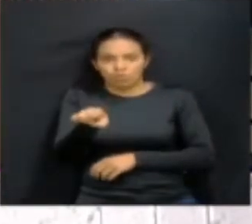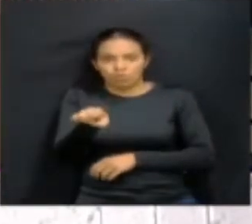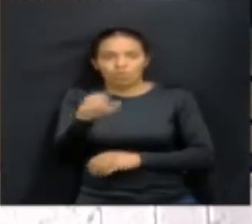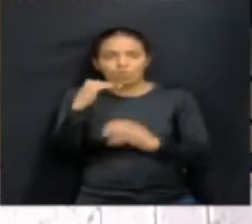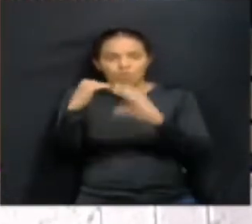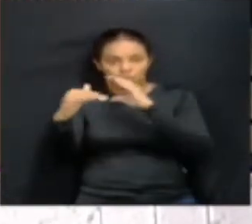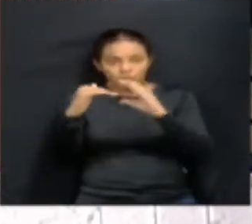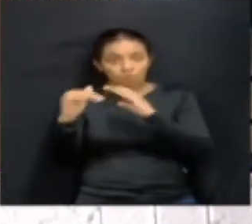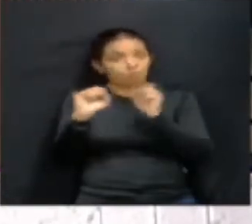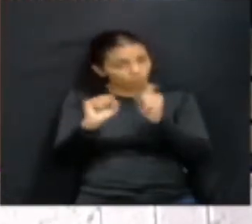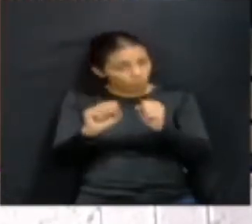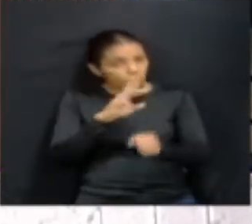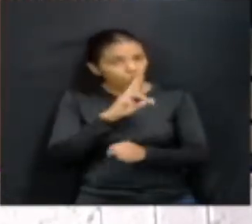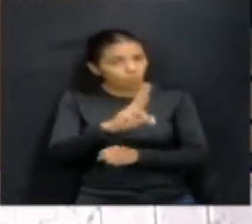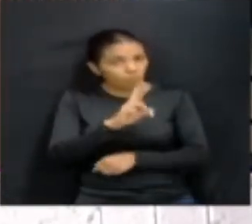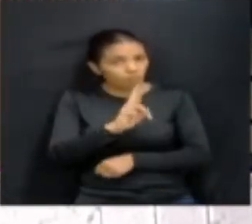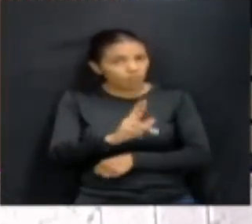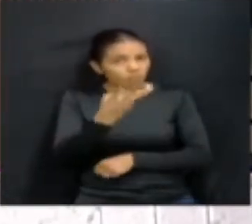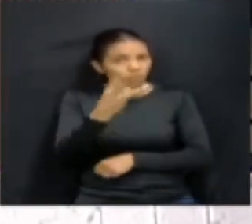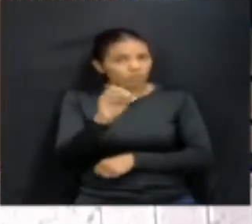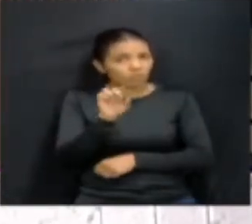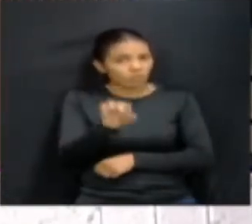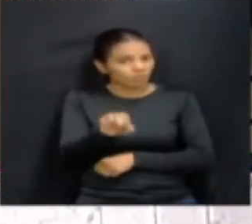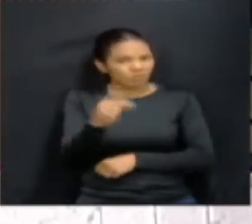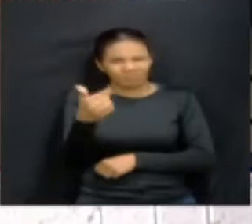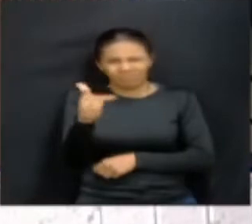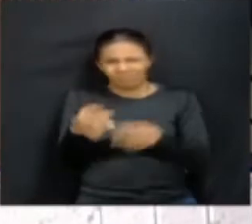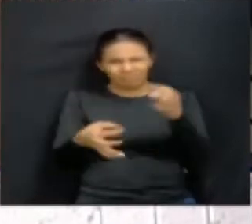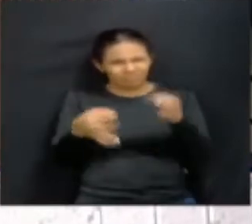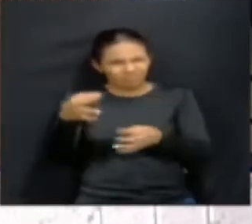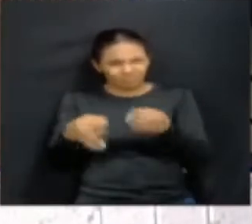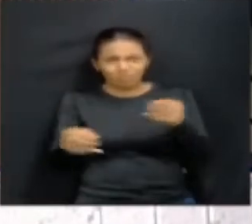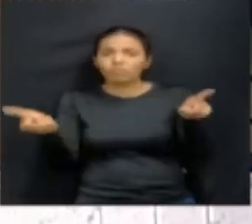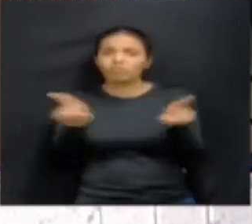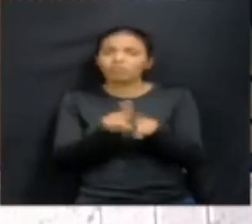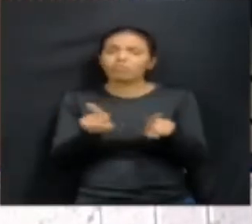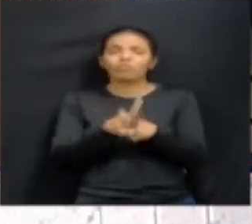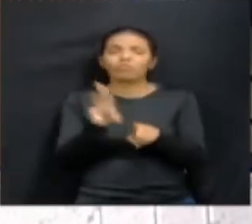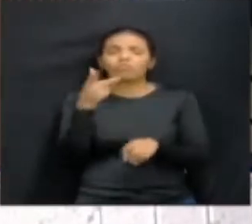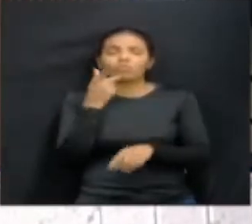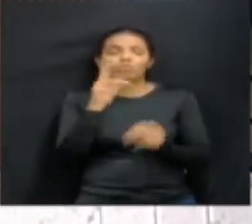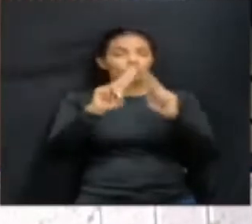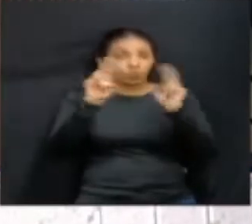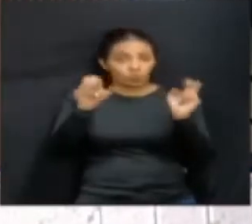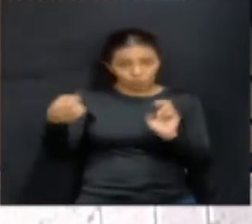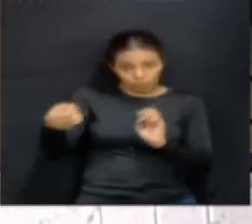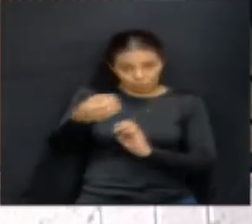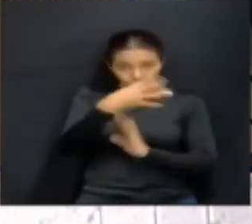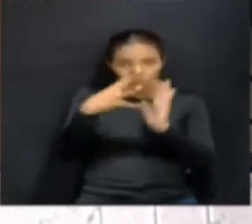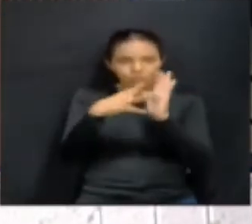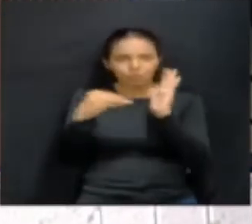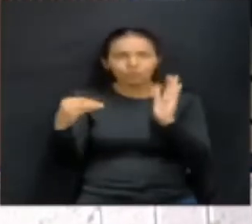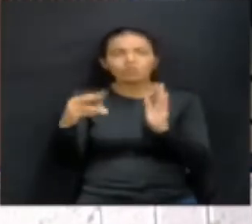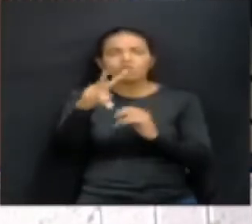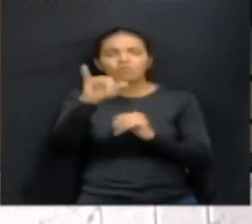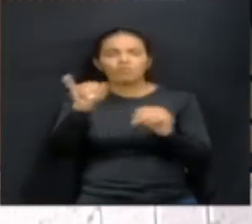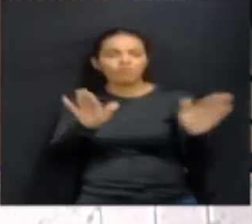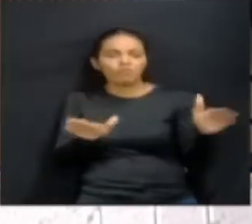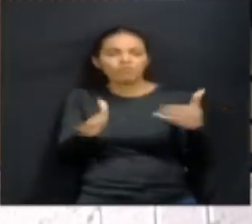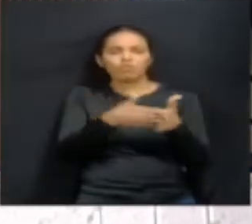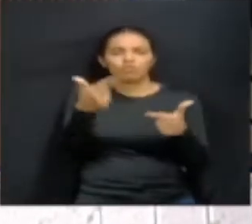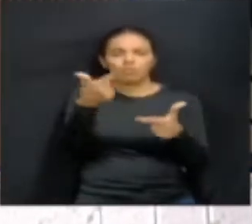atender o povo pediu isso não é justificativa segundo que ele coloca que esse modelo de pedágio vai fechar as feridas